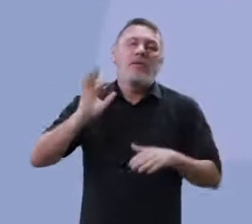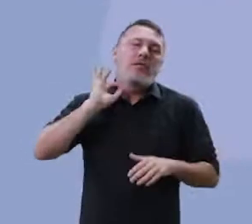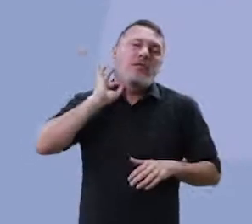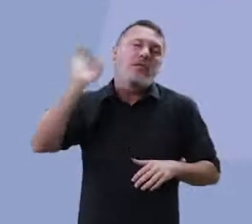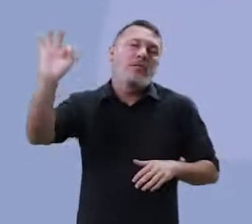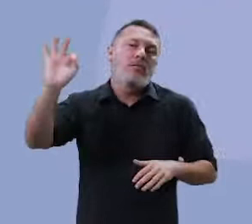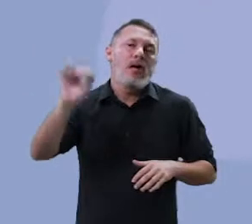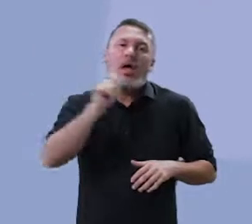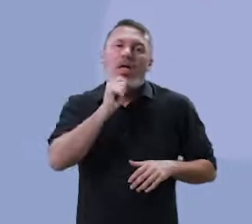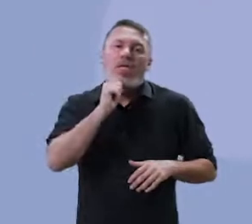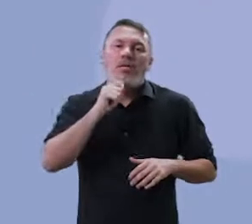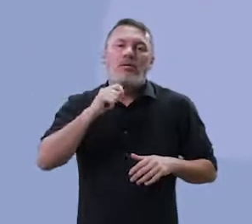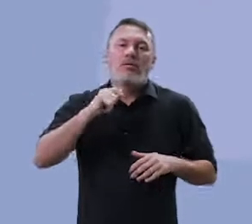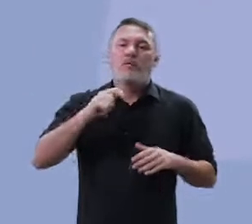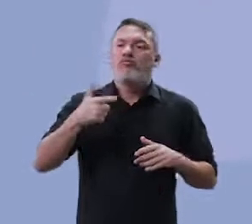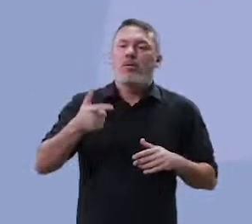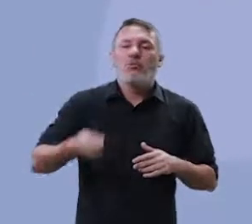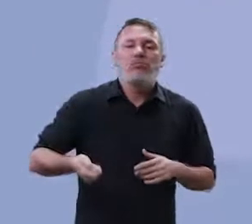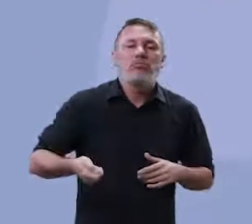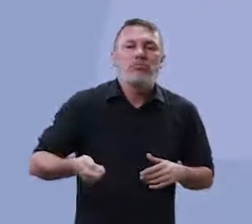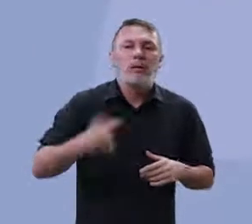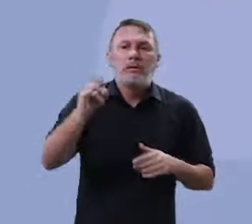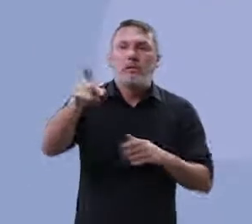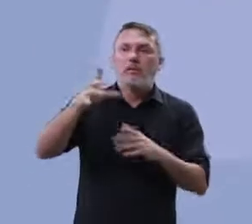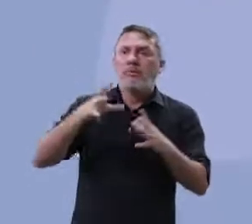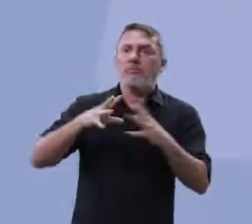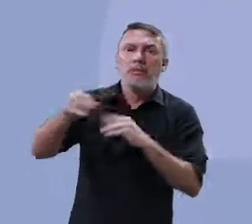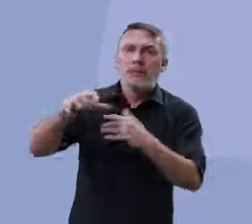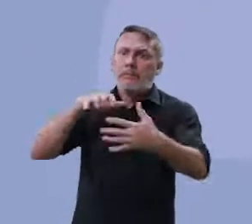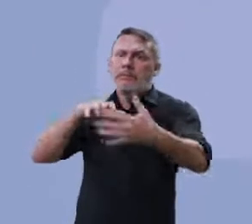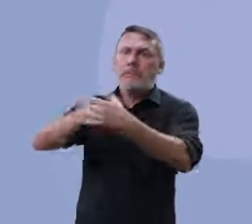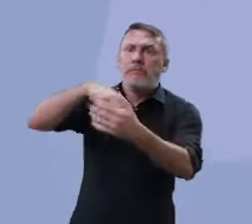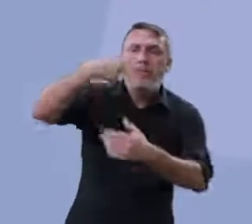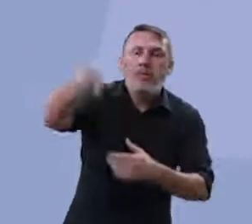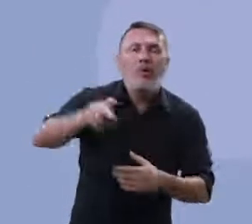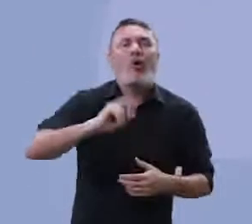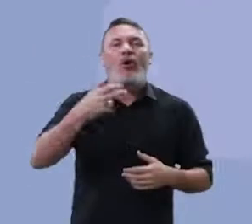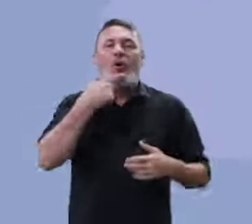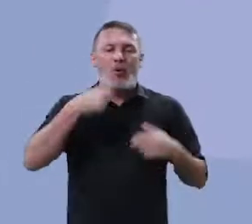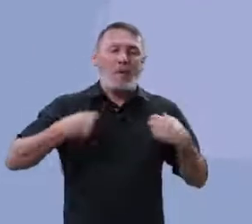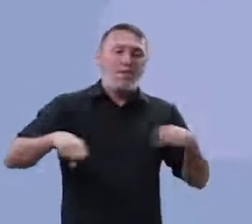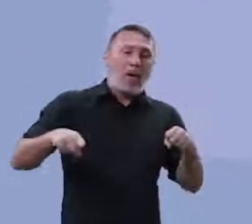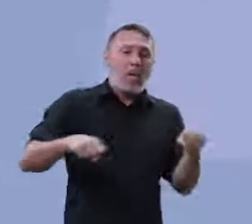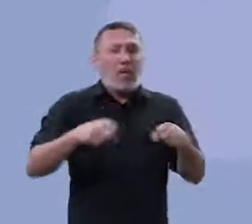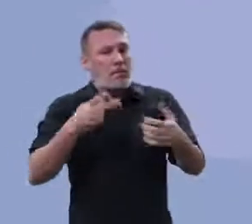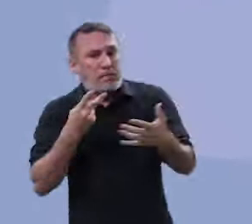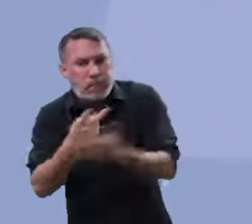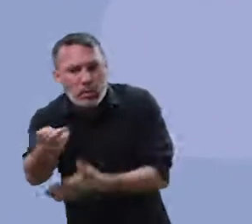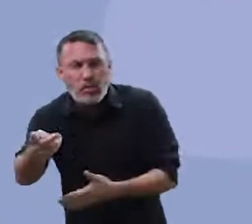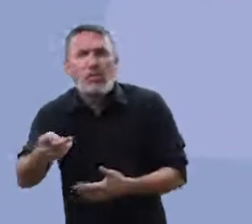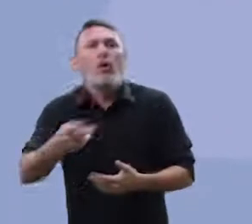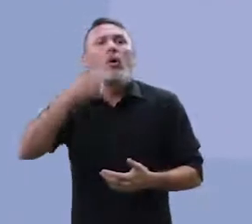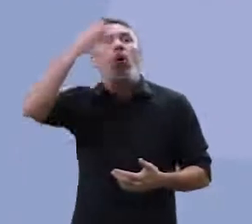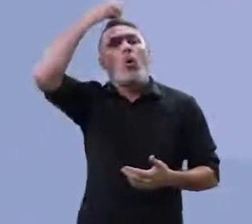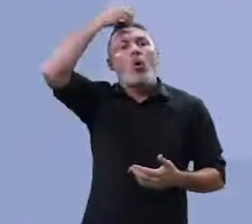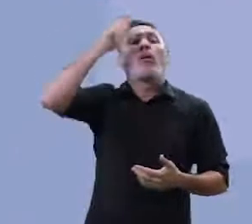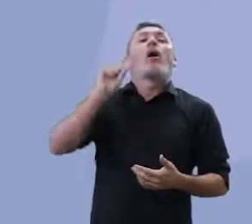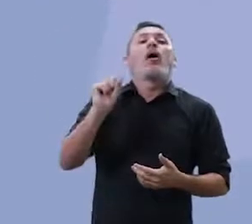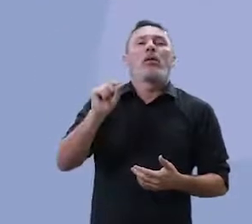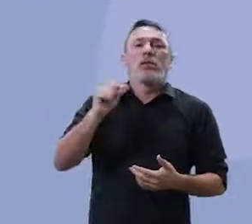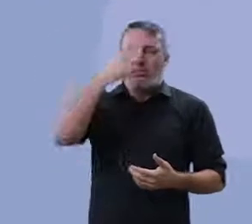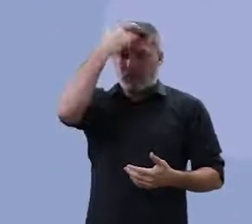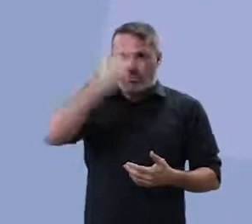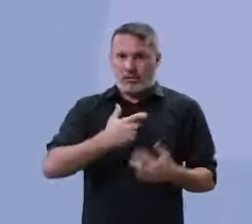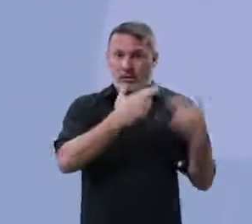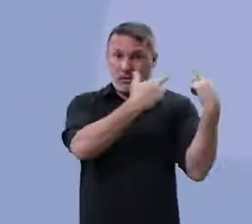sem coleira, sem corrente, e aquele cachorro às vezes sai, acaba sendo atropelado, ou faz com que o motoqueiro caia, ele também é o culpado,